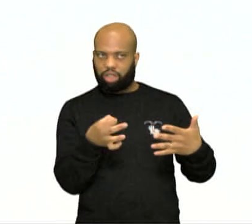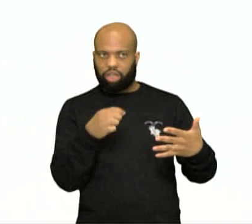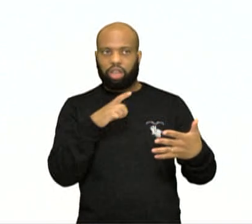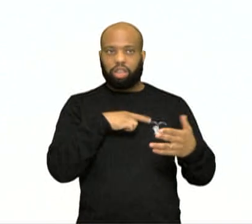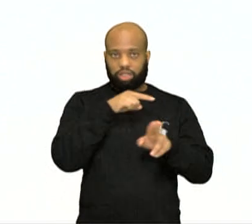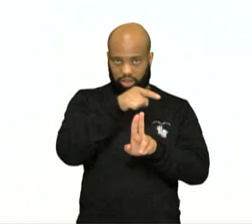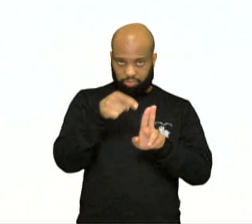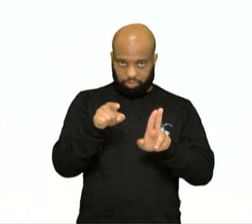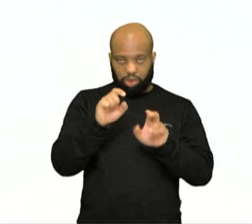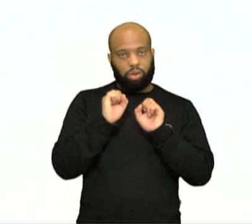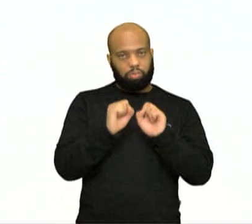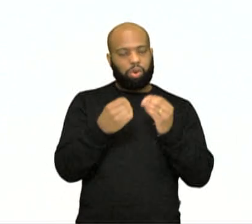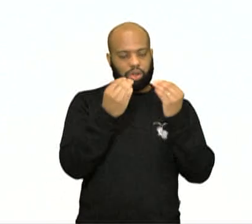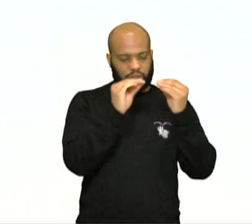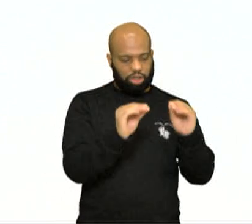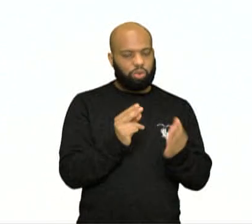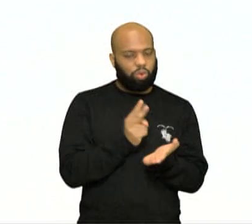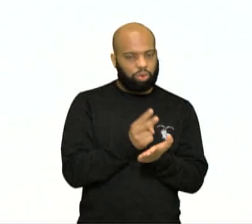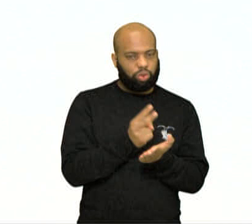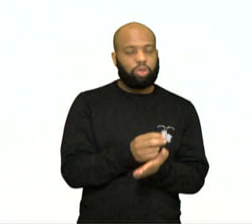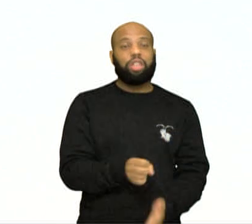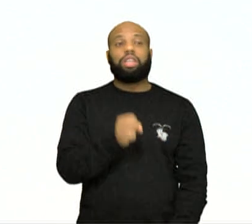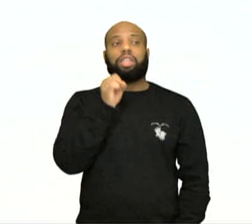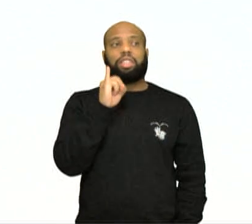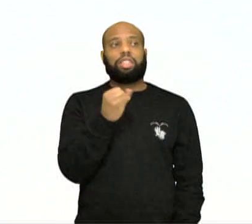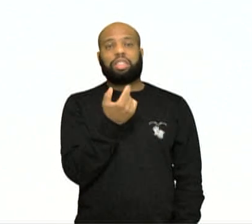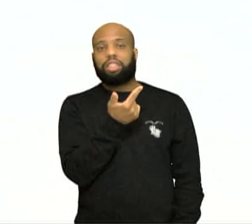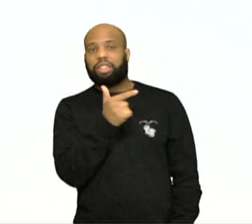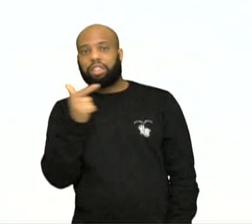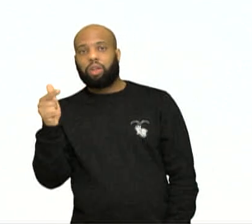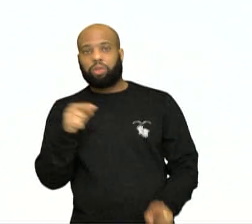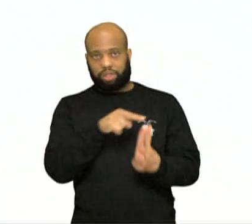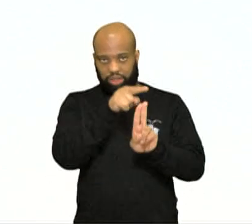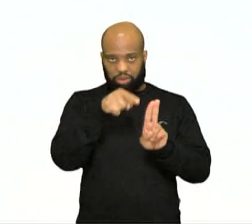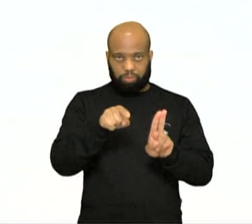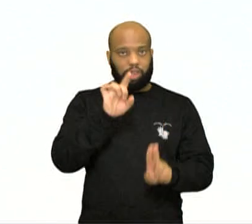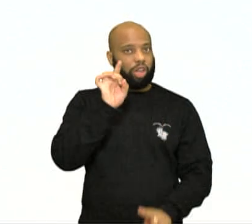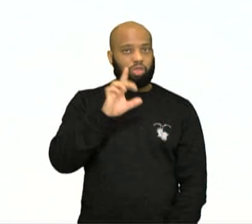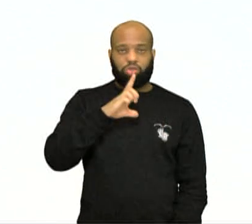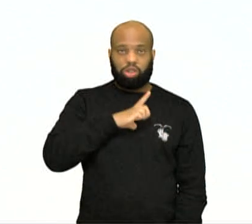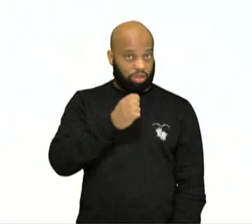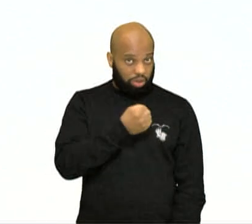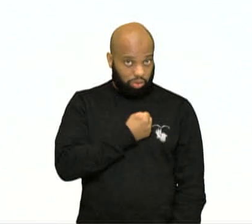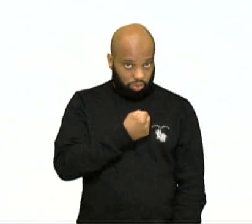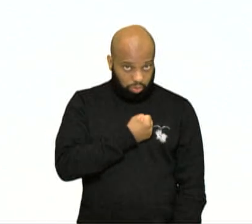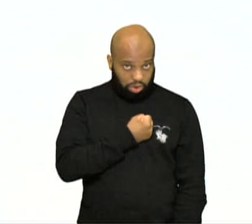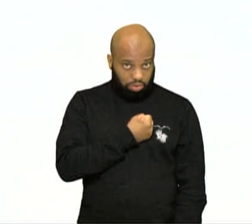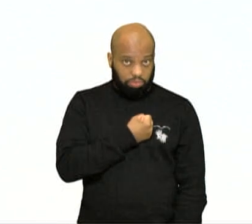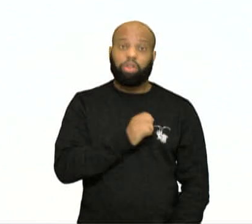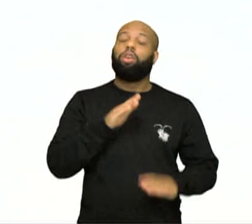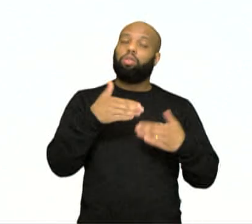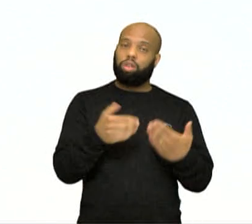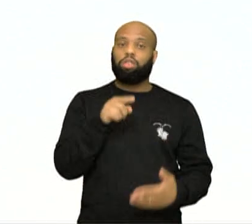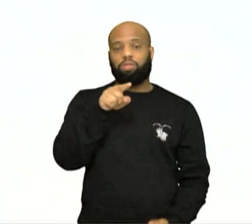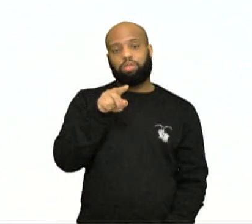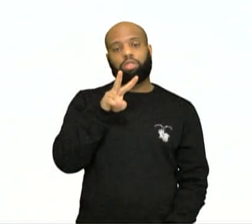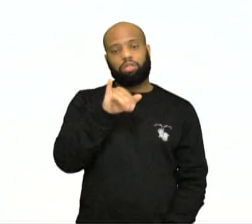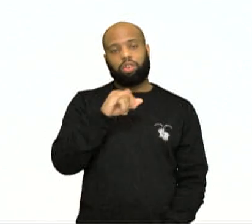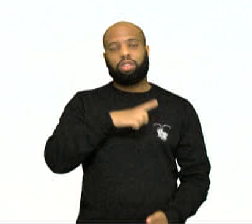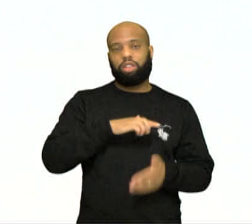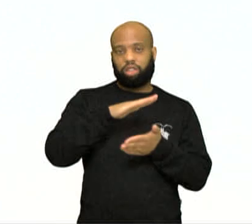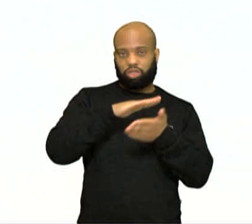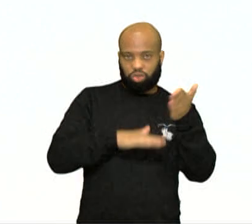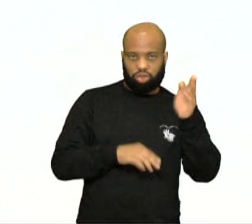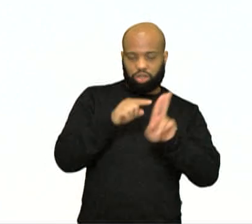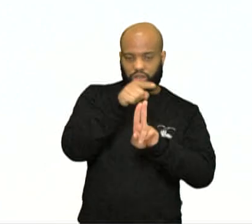de π, você pode deixar indicado. Se ela não tiver lá, você tem A, B, C, D e E, e ela não tiver o